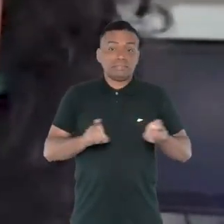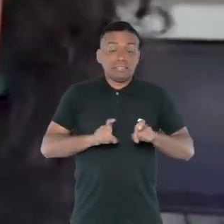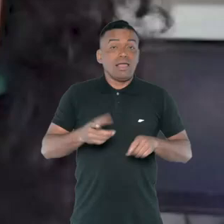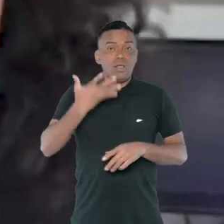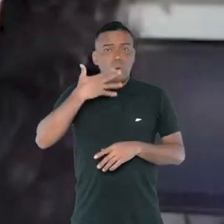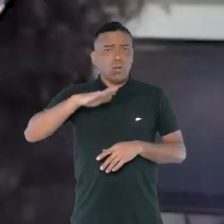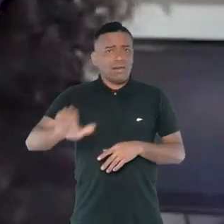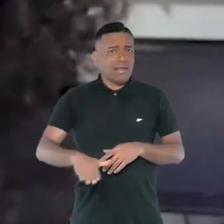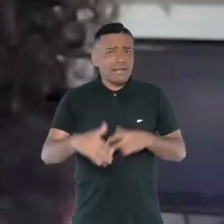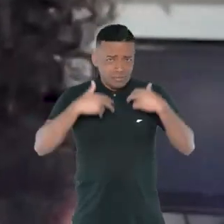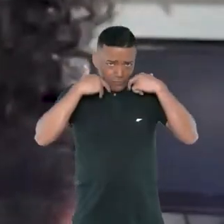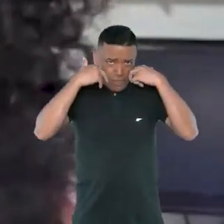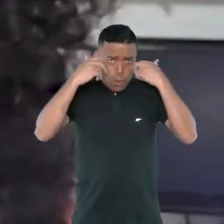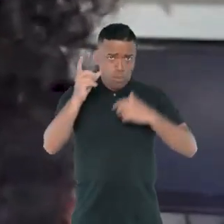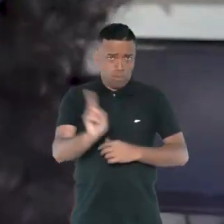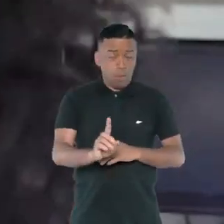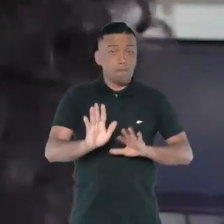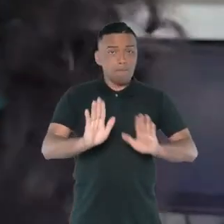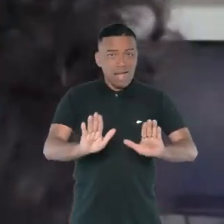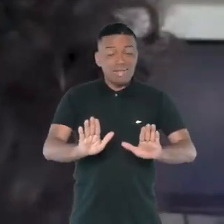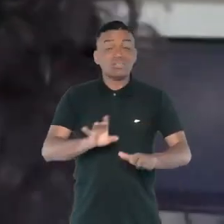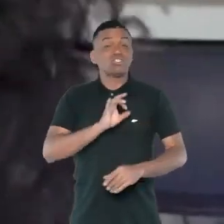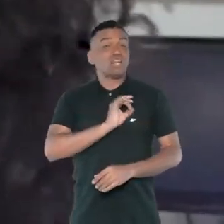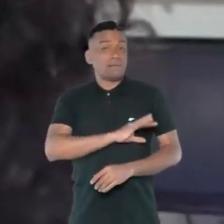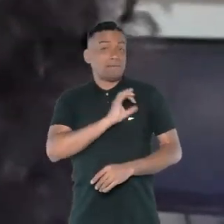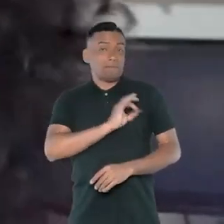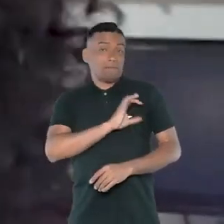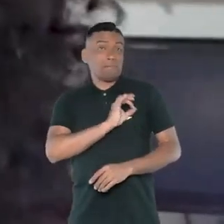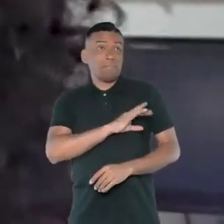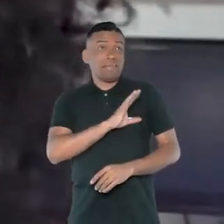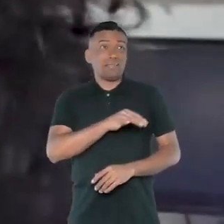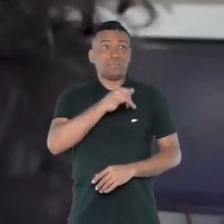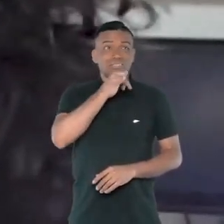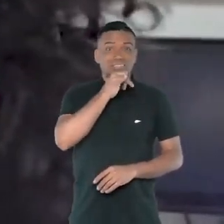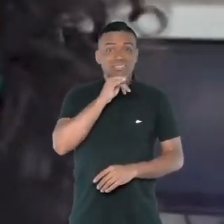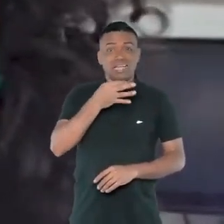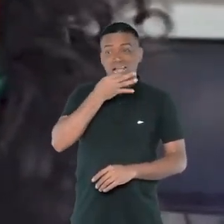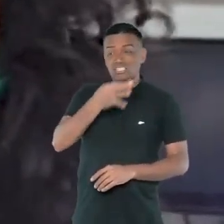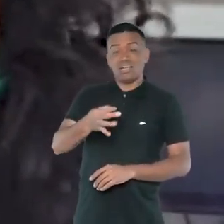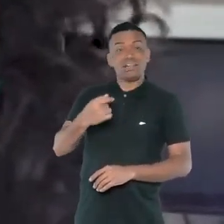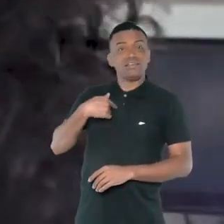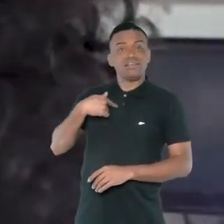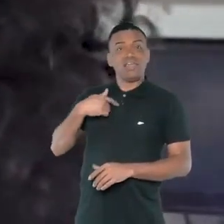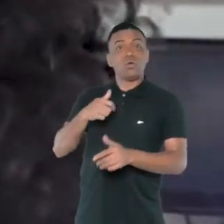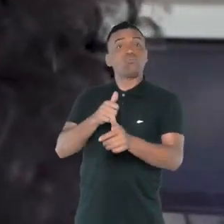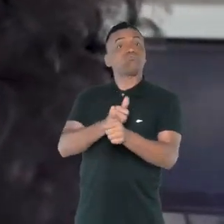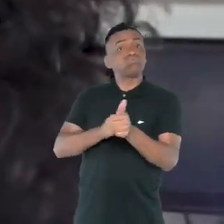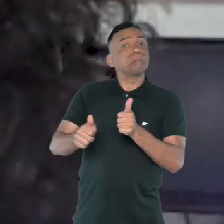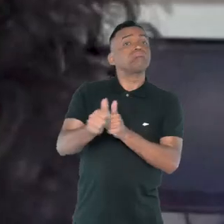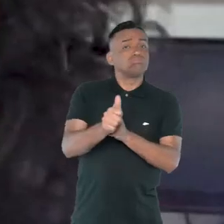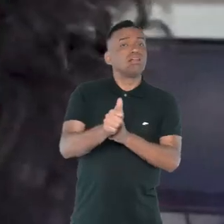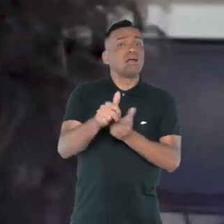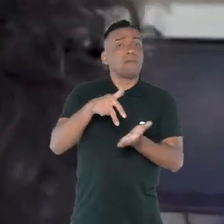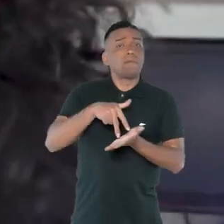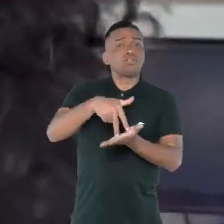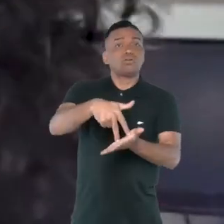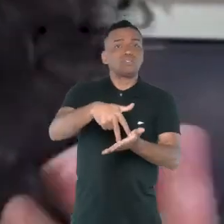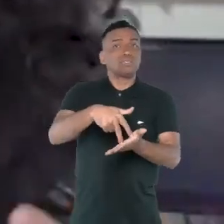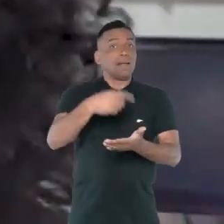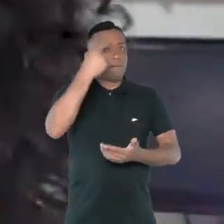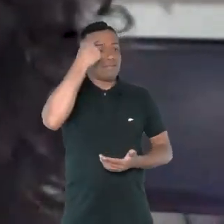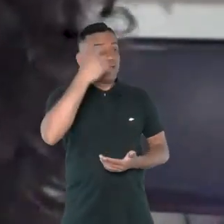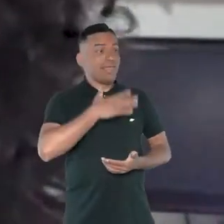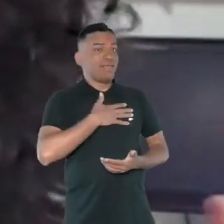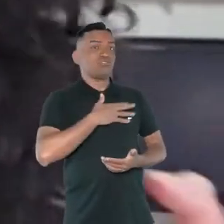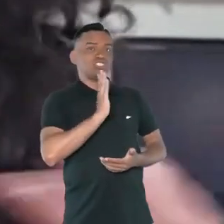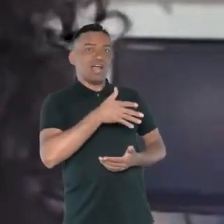meus pais, porque eu morria de medo, assim. Eu nunca fui uma criança tímida, assim, mas eu tinha medo de eles acharem que eu era